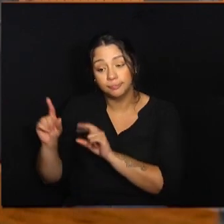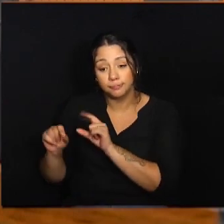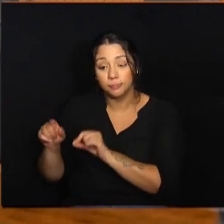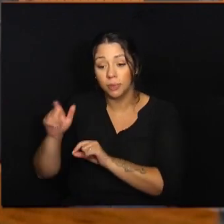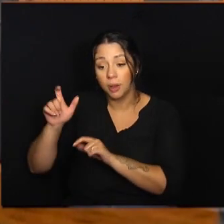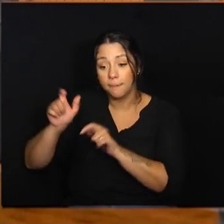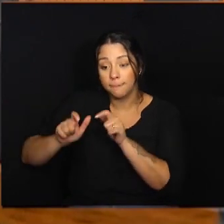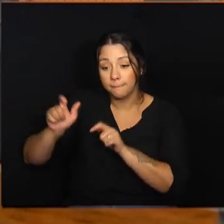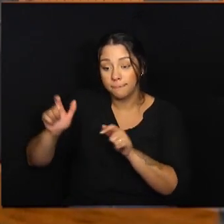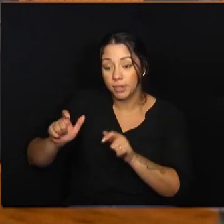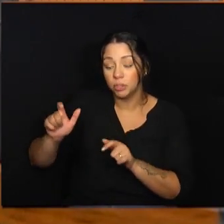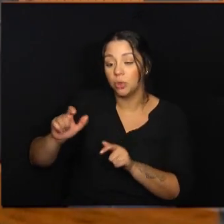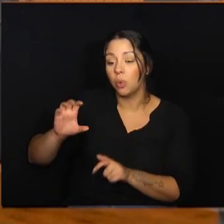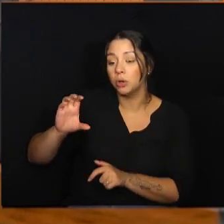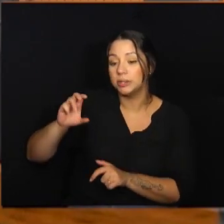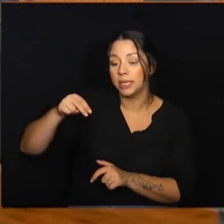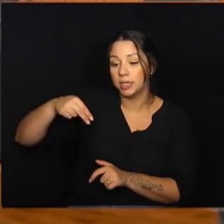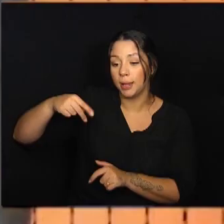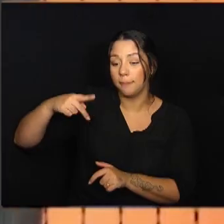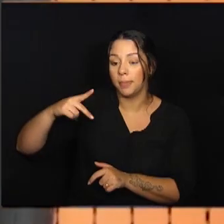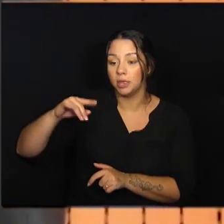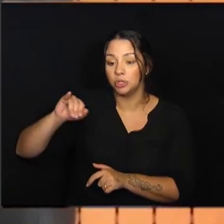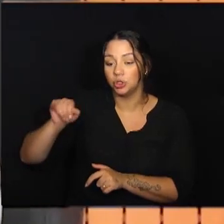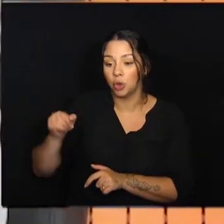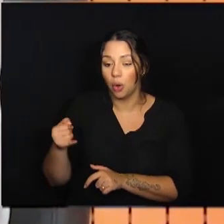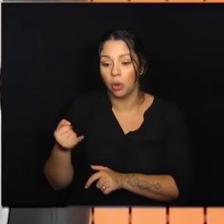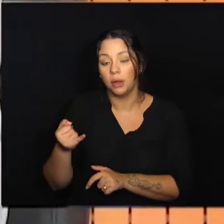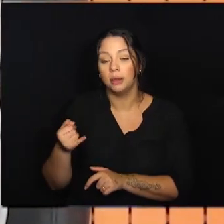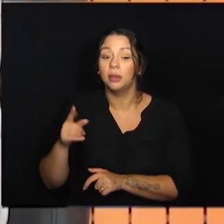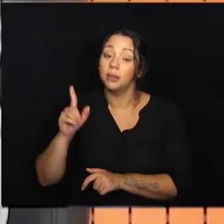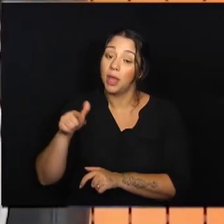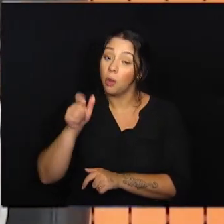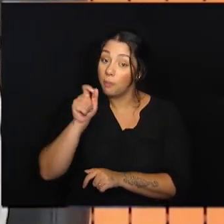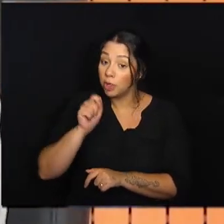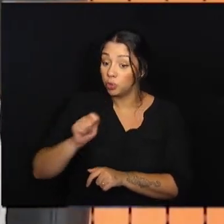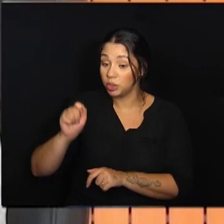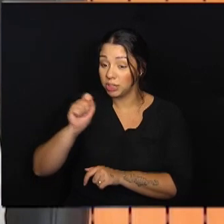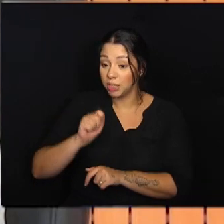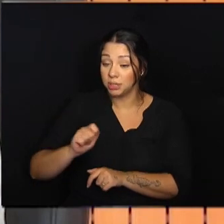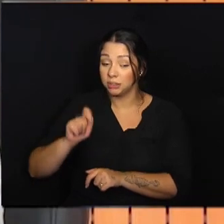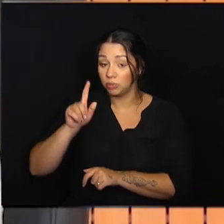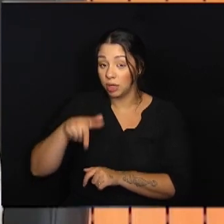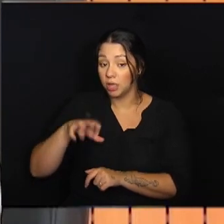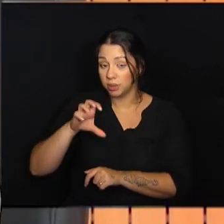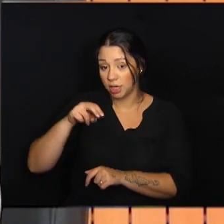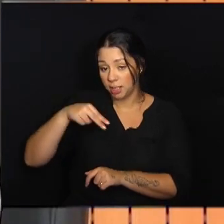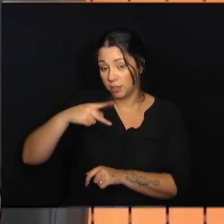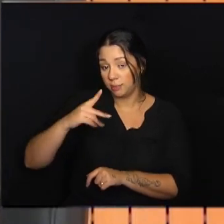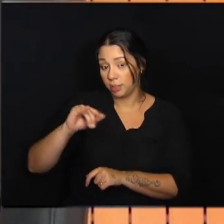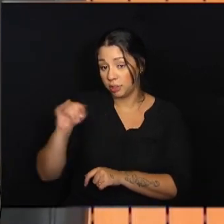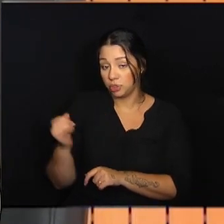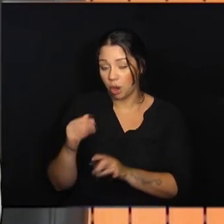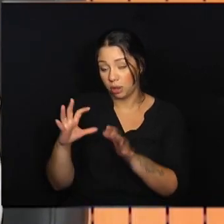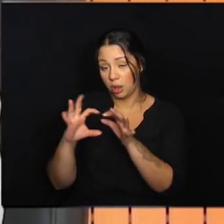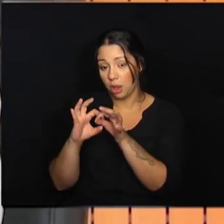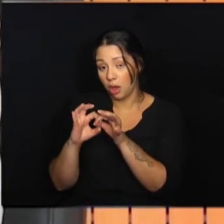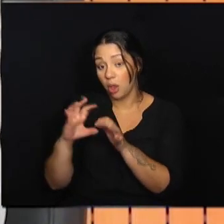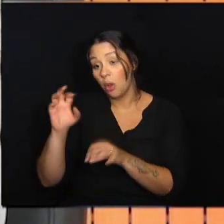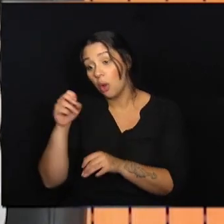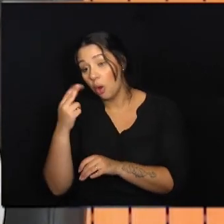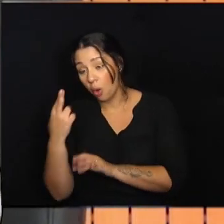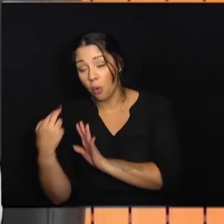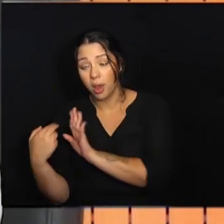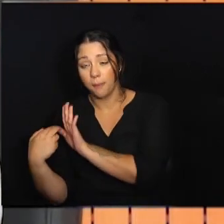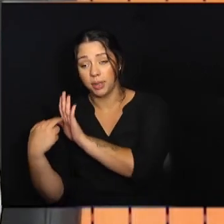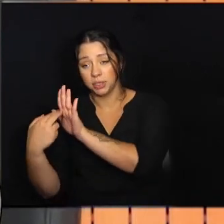jurídicas, né? Por exemplo, uma associação que é uma pessoa jurídica, ou mesmo se a pessoa quiser ser representada por uma empresa,